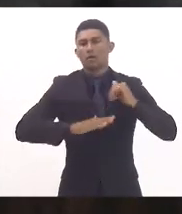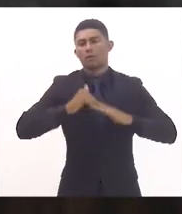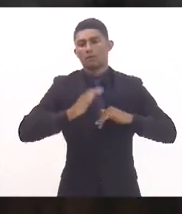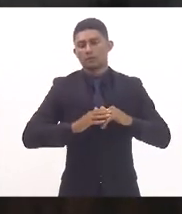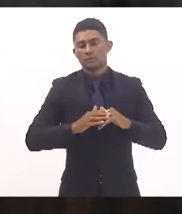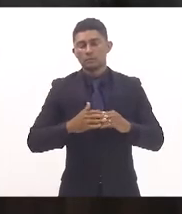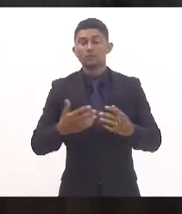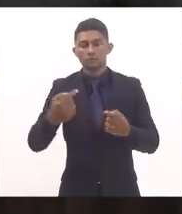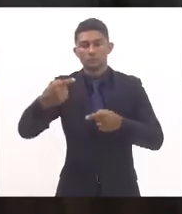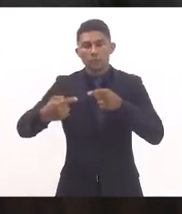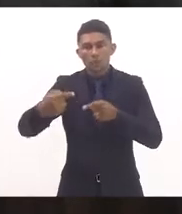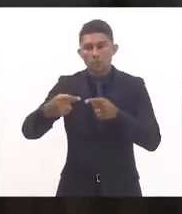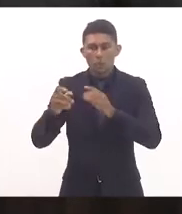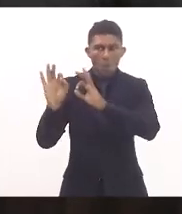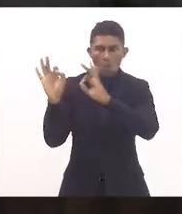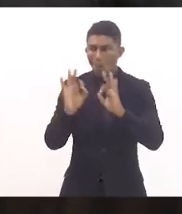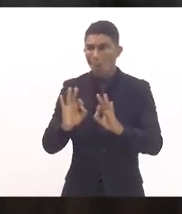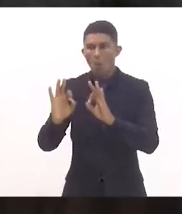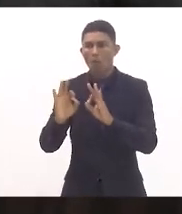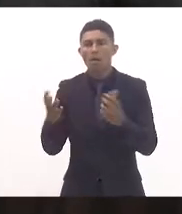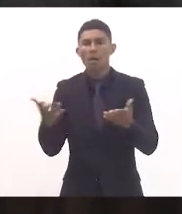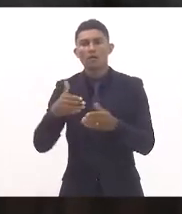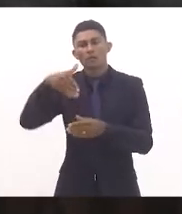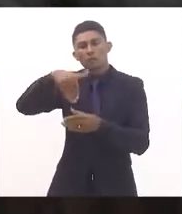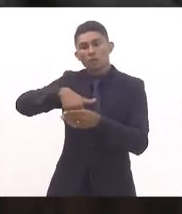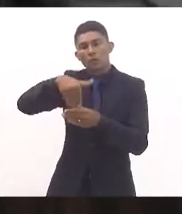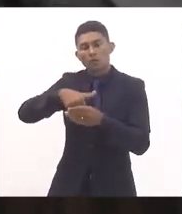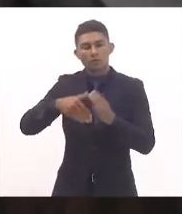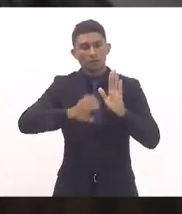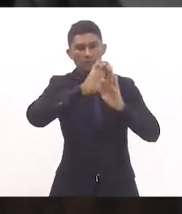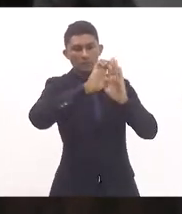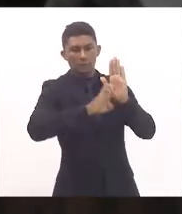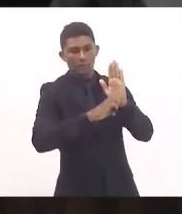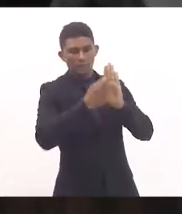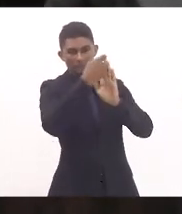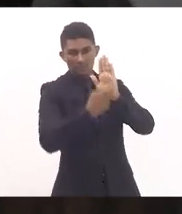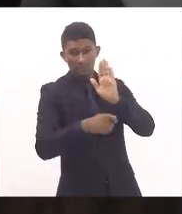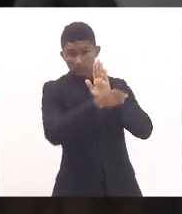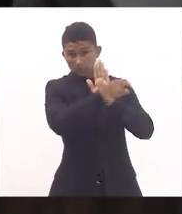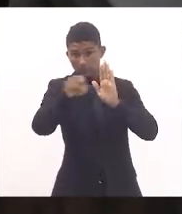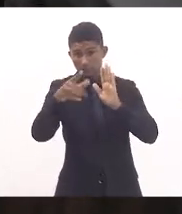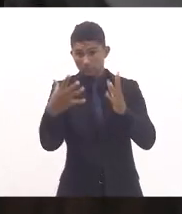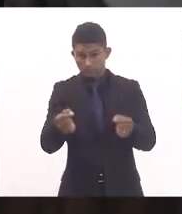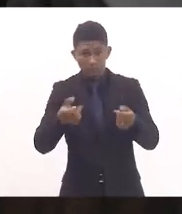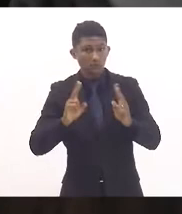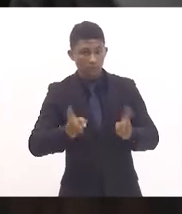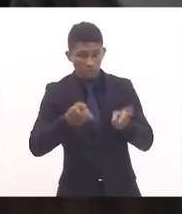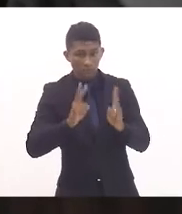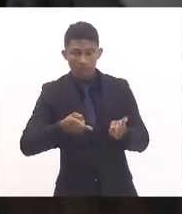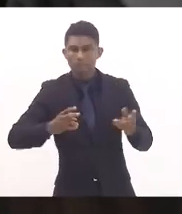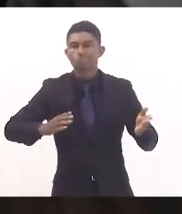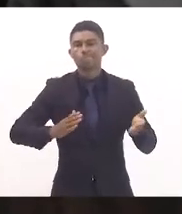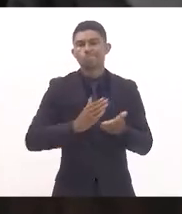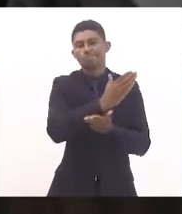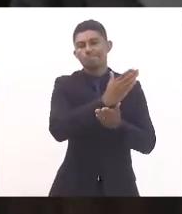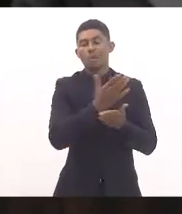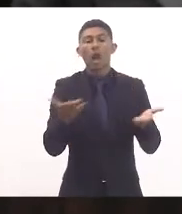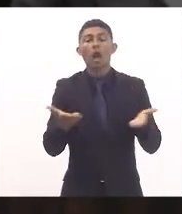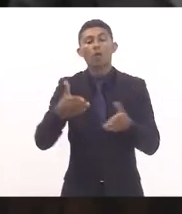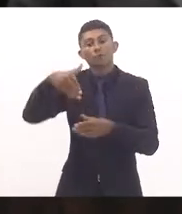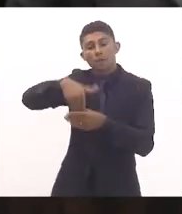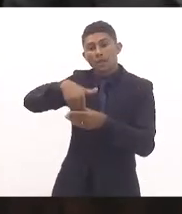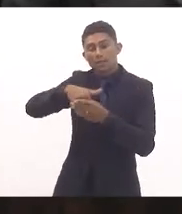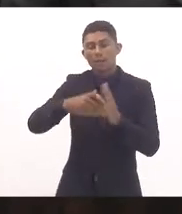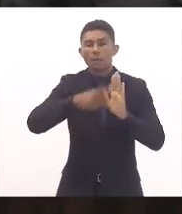não havendo quem queira discutir, encerrada a discussão, em votação, emenda de redação. Senhores que aprovam, permaneçam como estão, aprovada. Em votação,